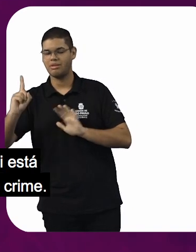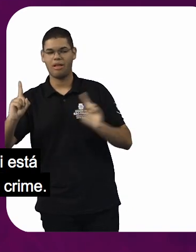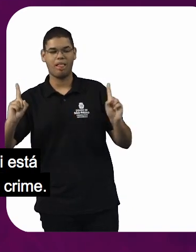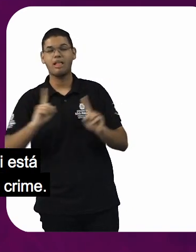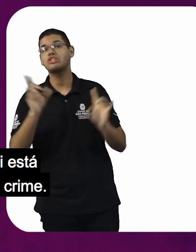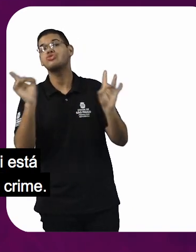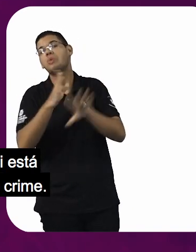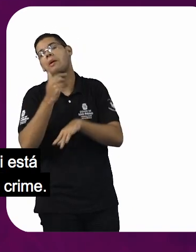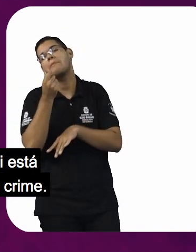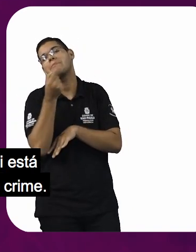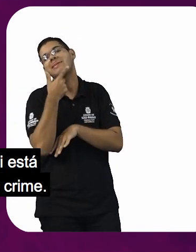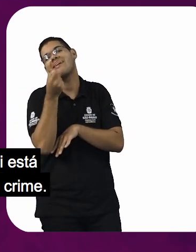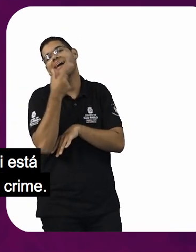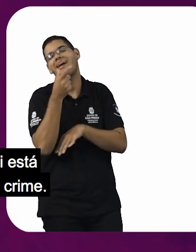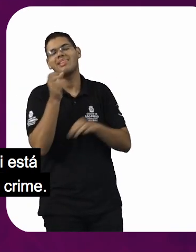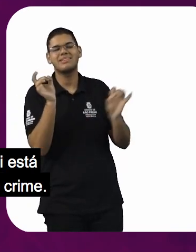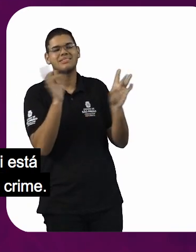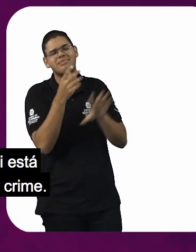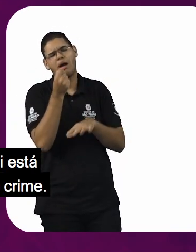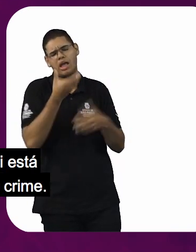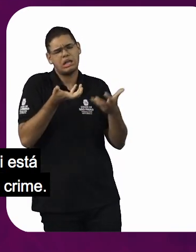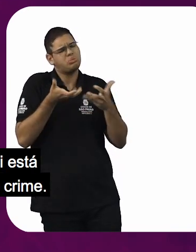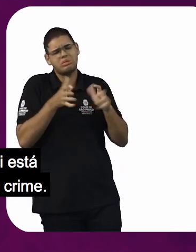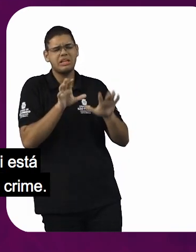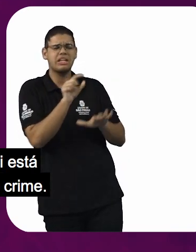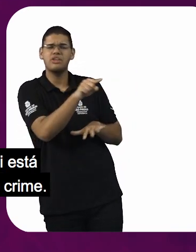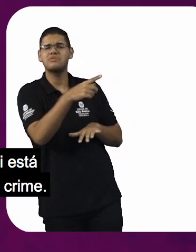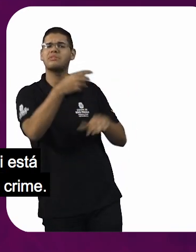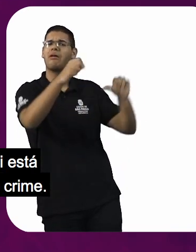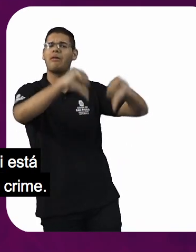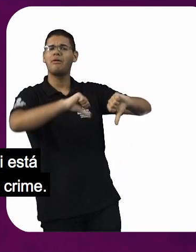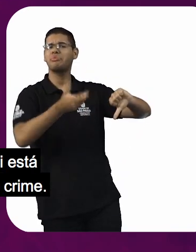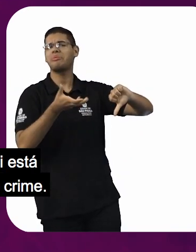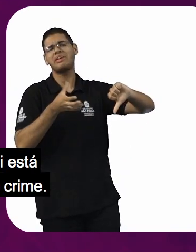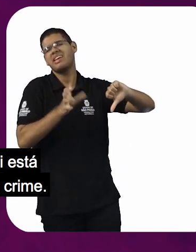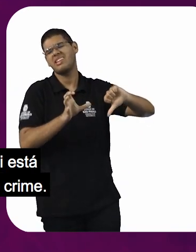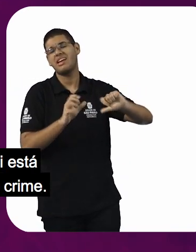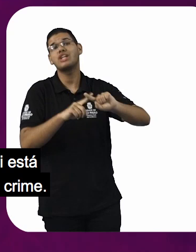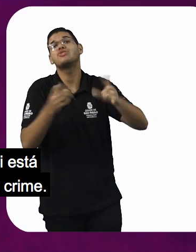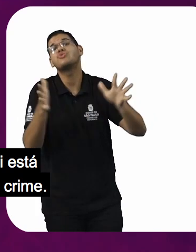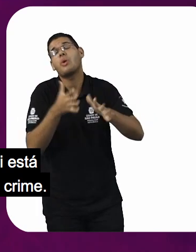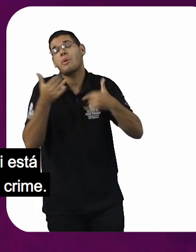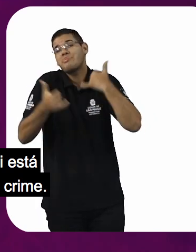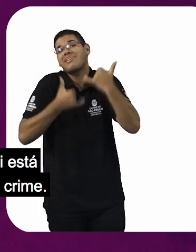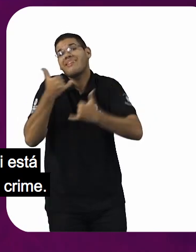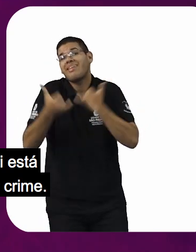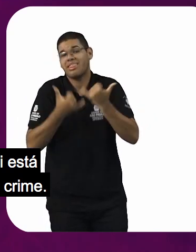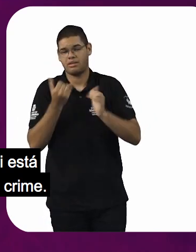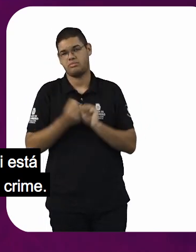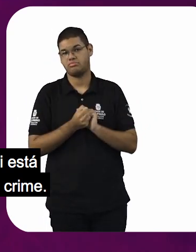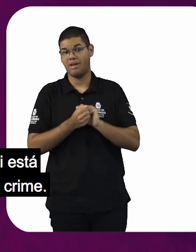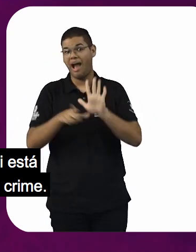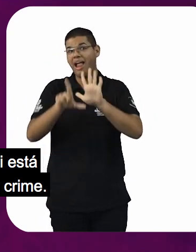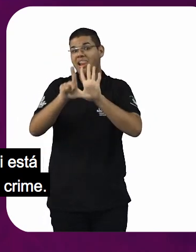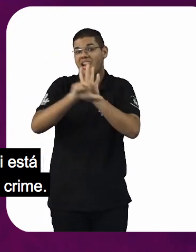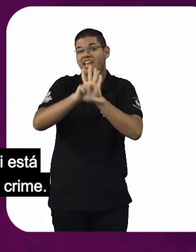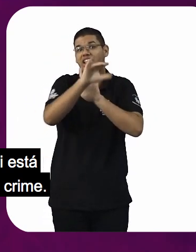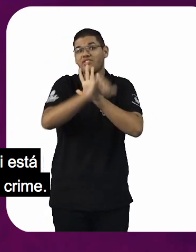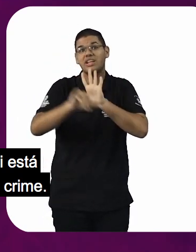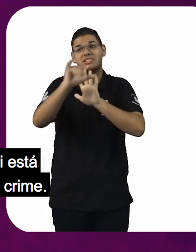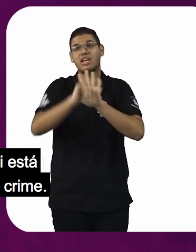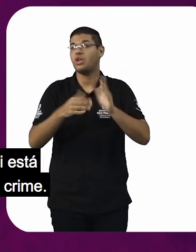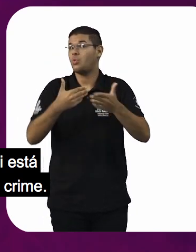ofender. Ele não importa ele dizer que era uma brincadeira, que era para descontrair, a lei está dizendo que a pessoa, a partir do momento que a pessoa se